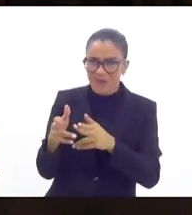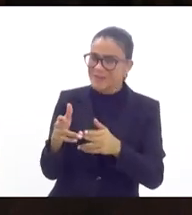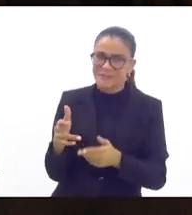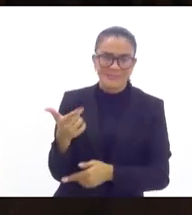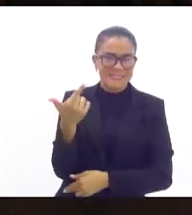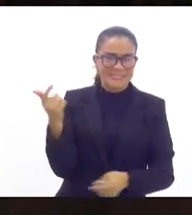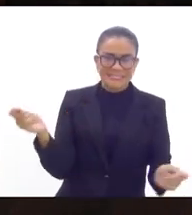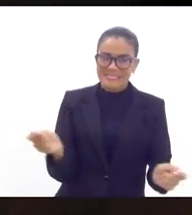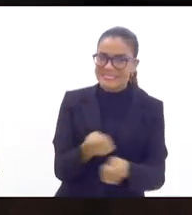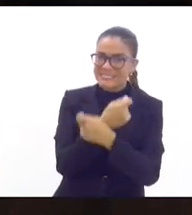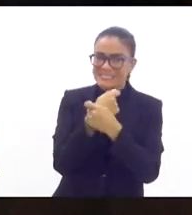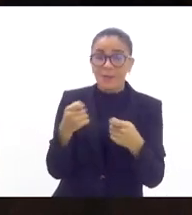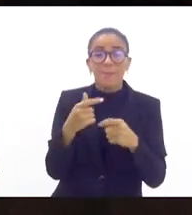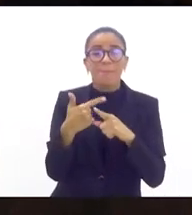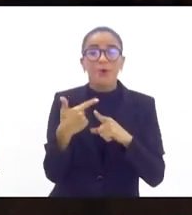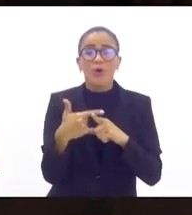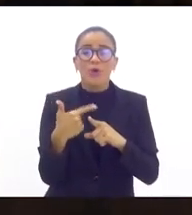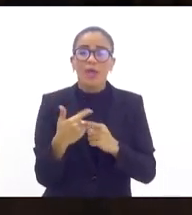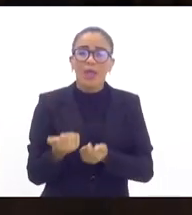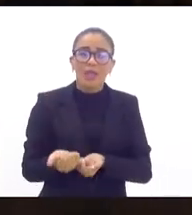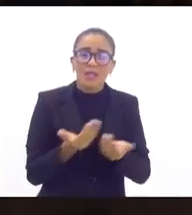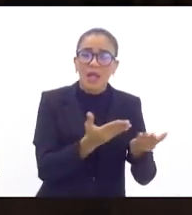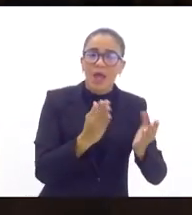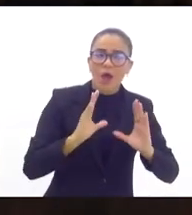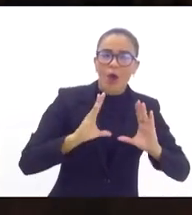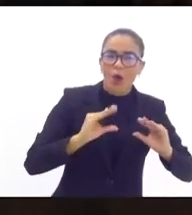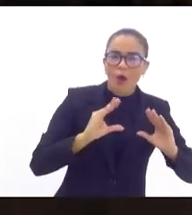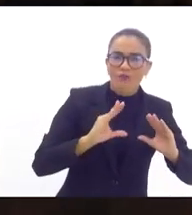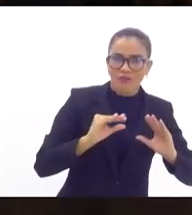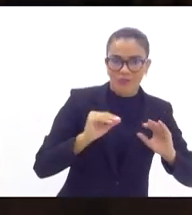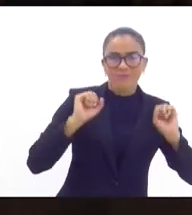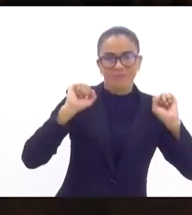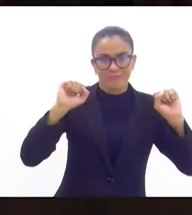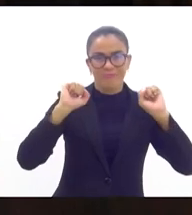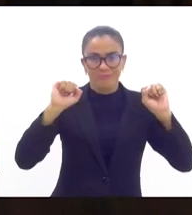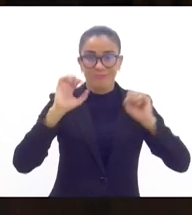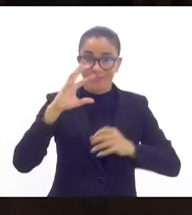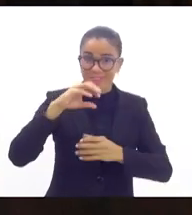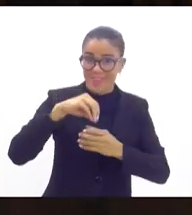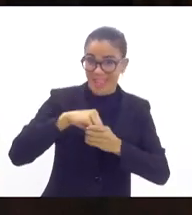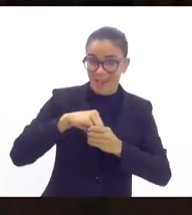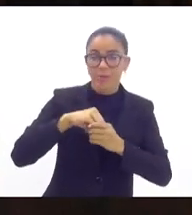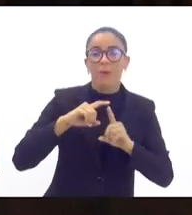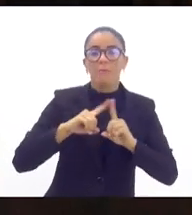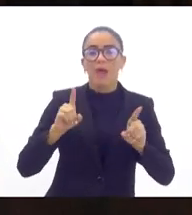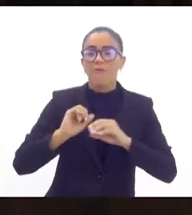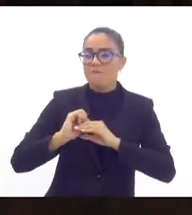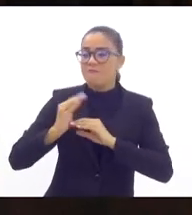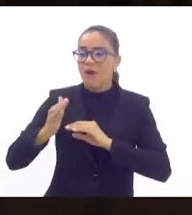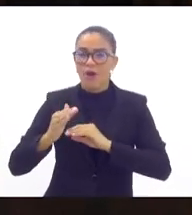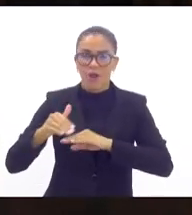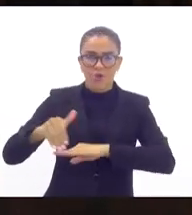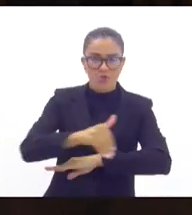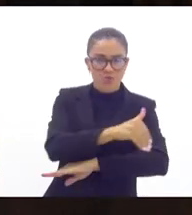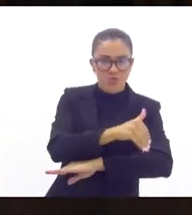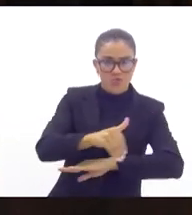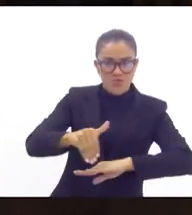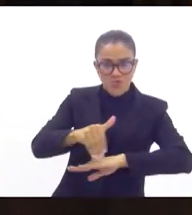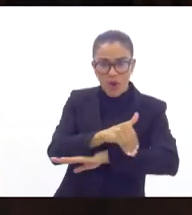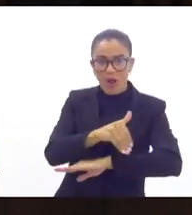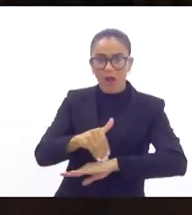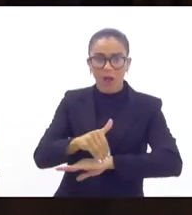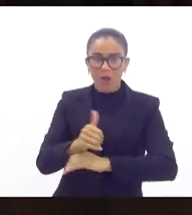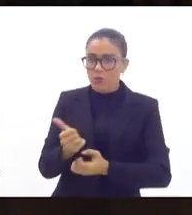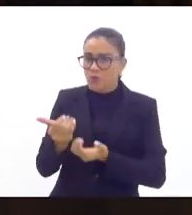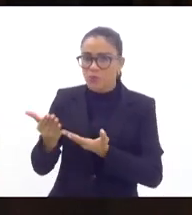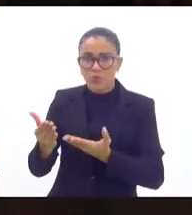que é verdade porque dá um conforto por torcedor dentro do estádio mas fora do estádio além de não dar